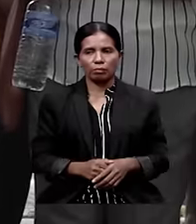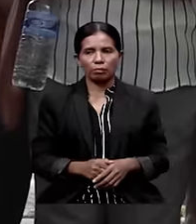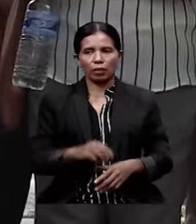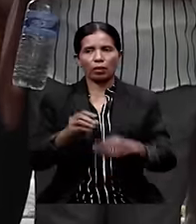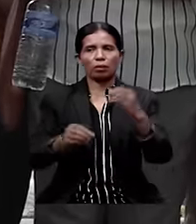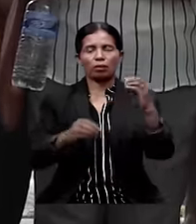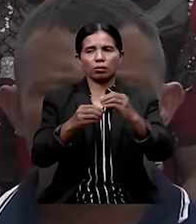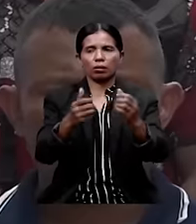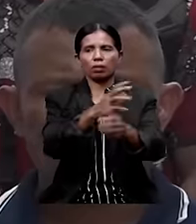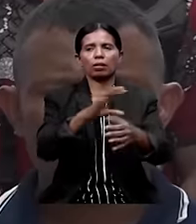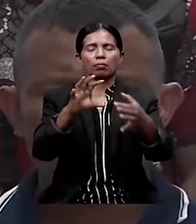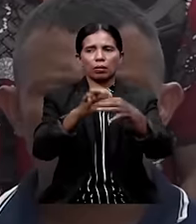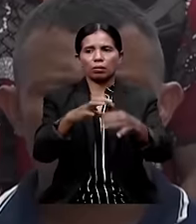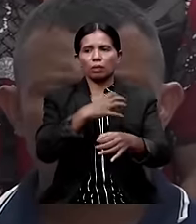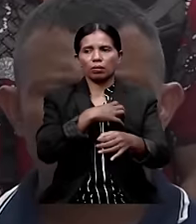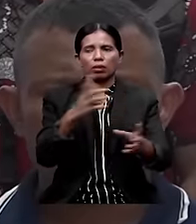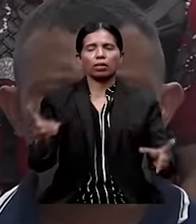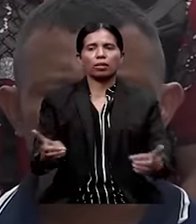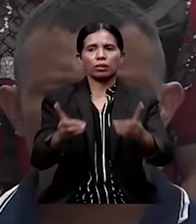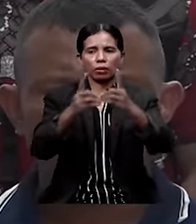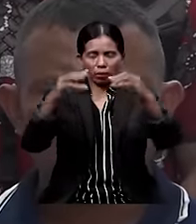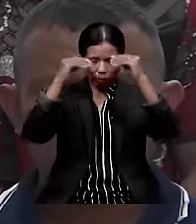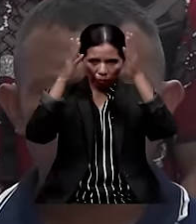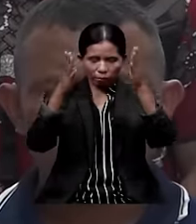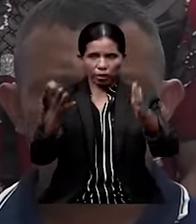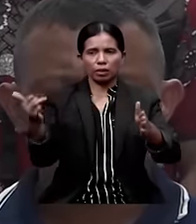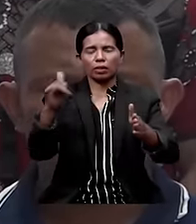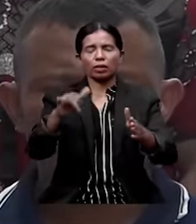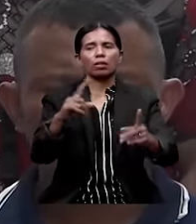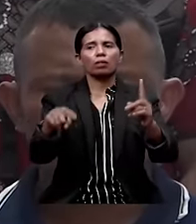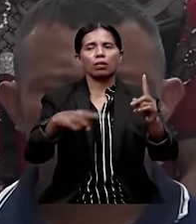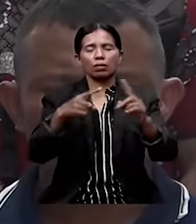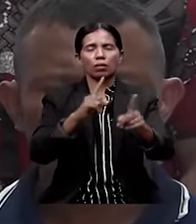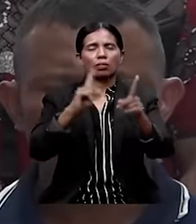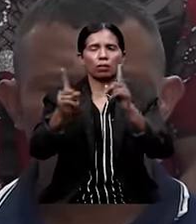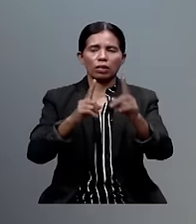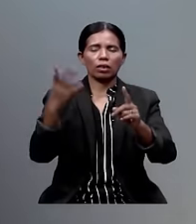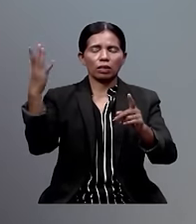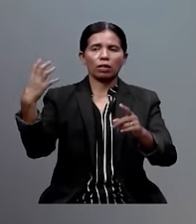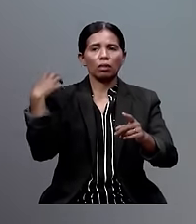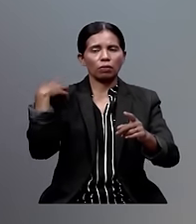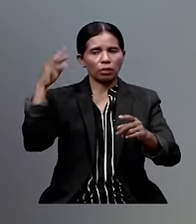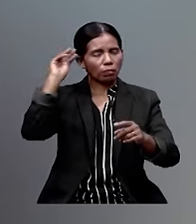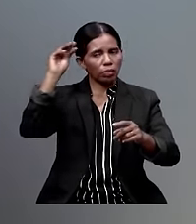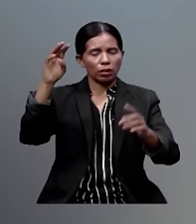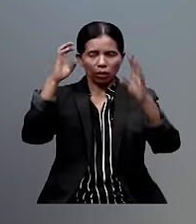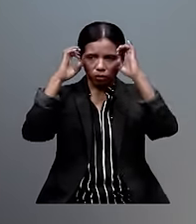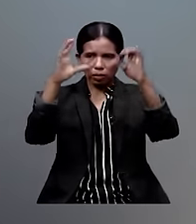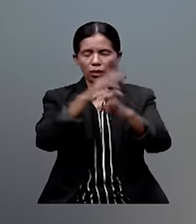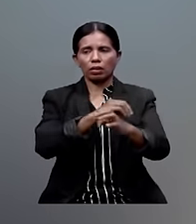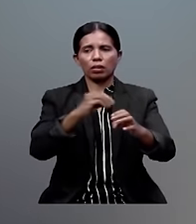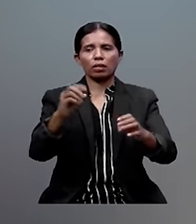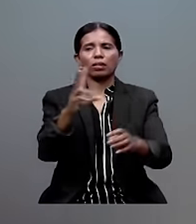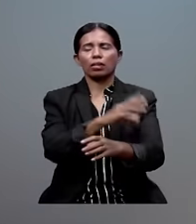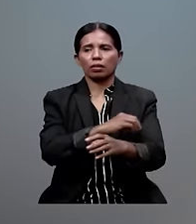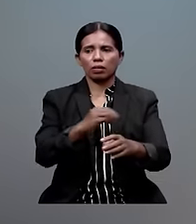Relaciona a atuação membro Penetelli, rassou o professor contratado Balon, o enhira ao protesto e edifício Ministério da Educação União e a Vila Verde